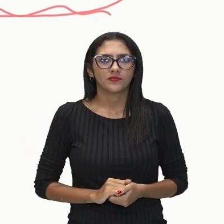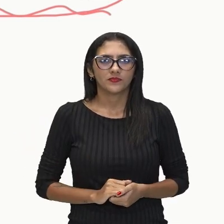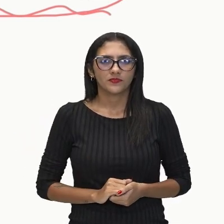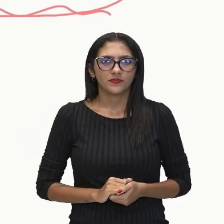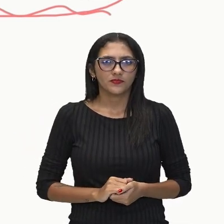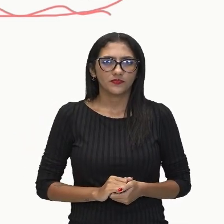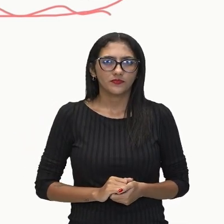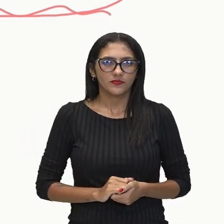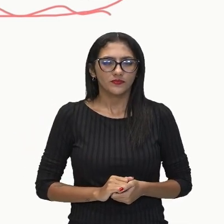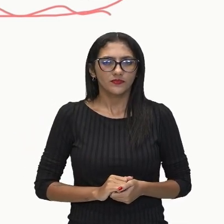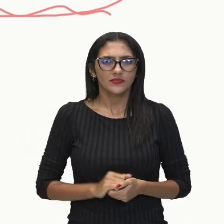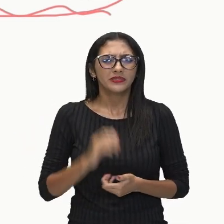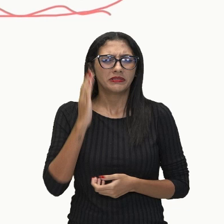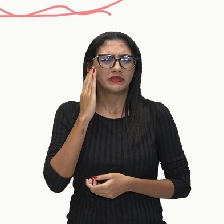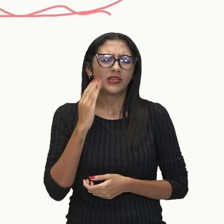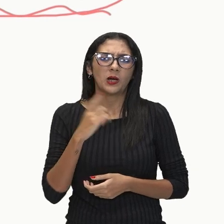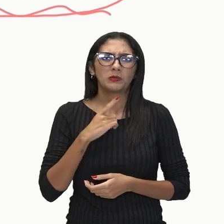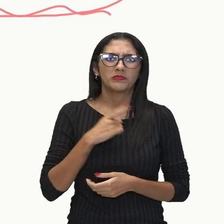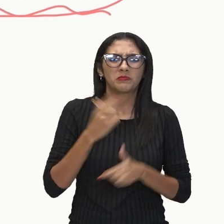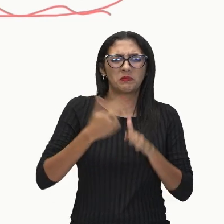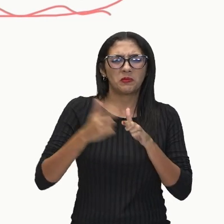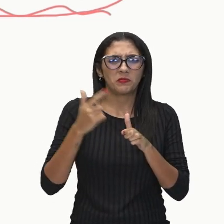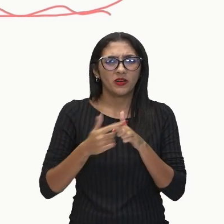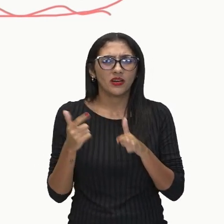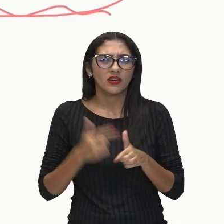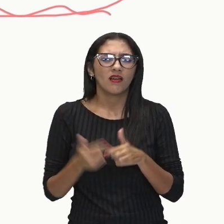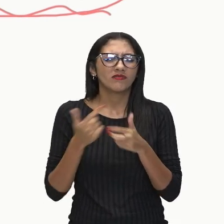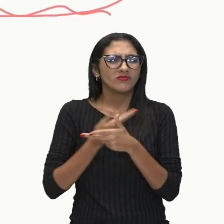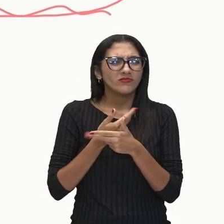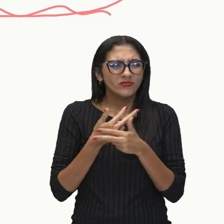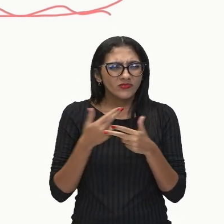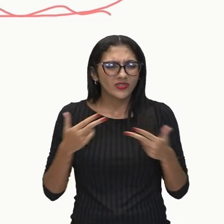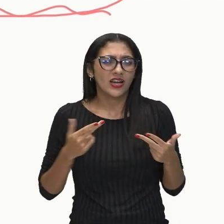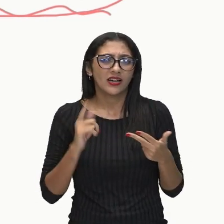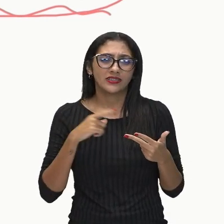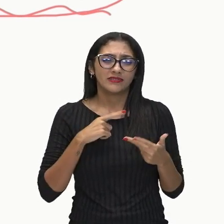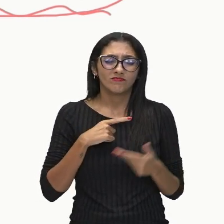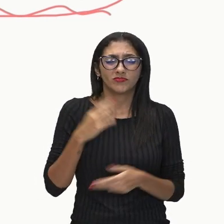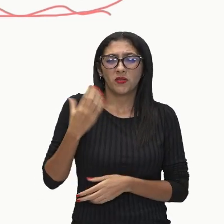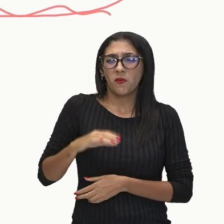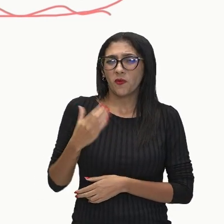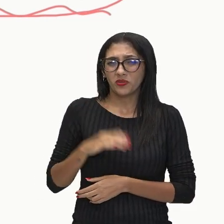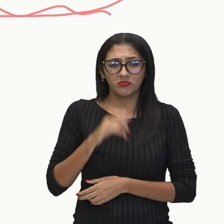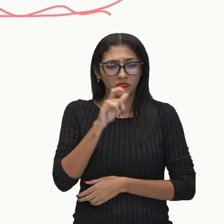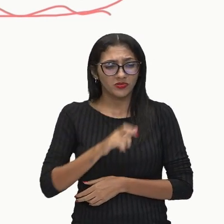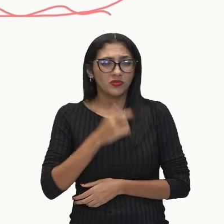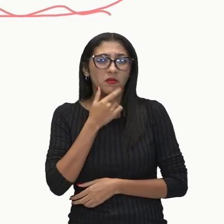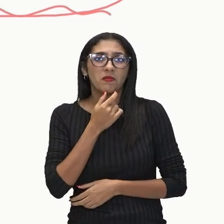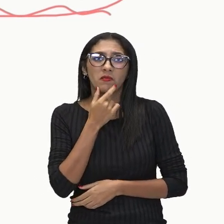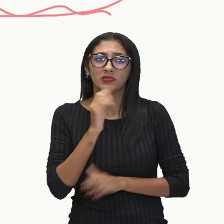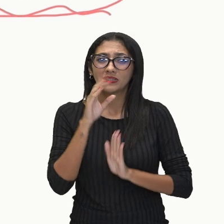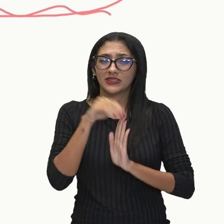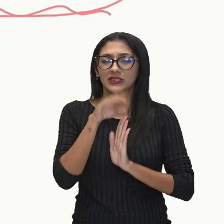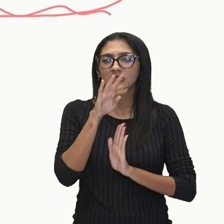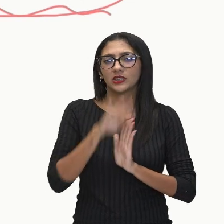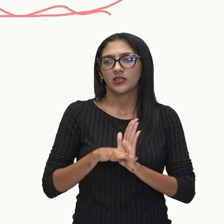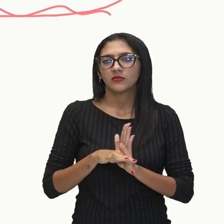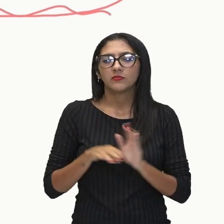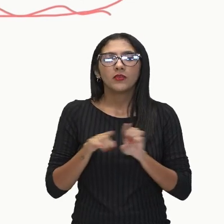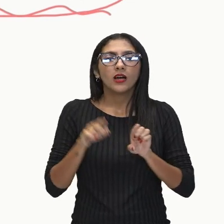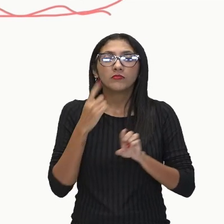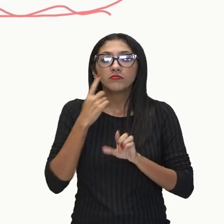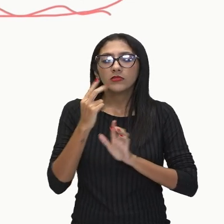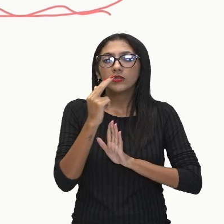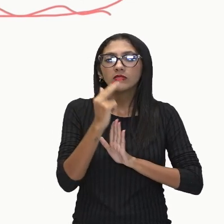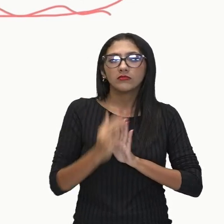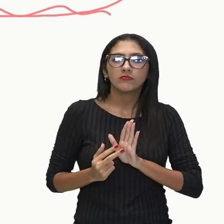essa situação sufocante, que é de grande fadiga para o eu lírico, observem que ele vai dizer nos próximos versos: